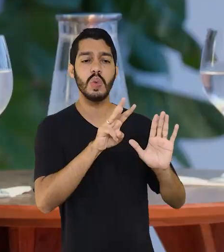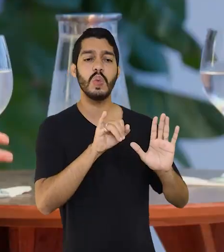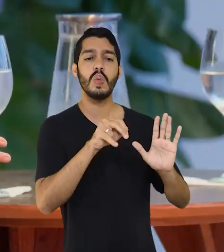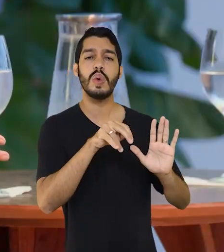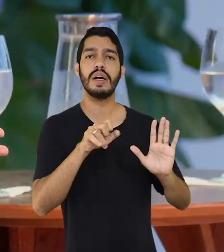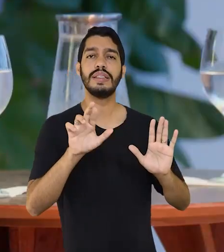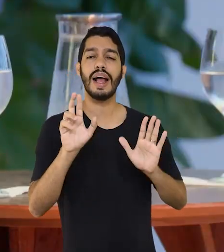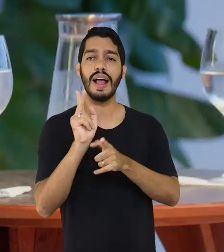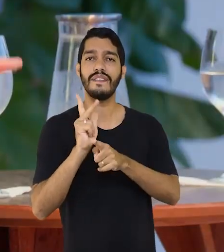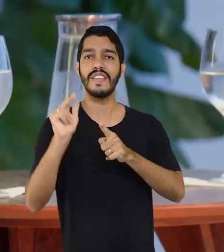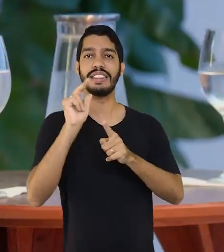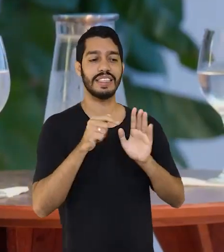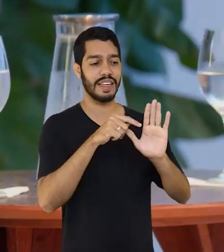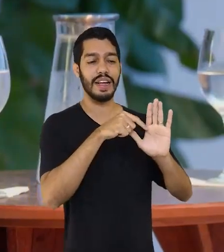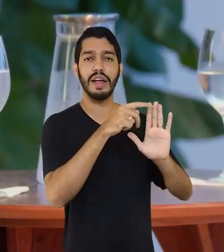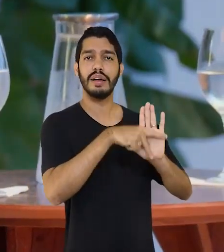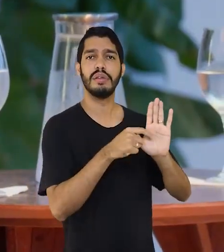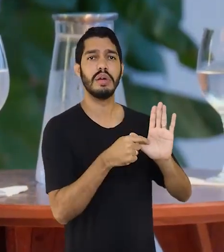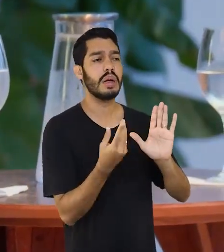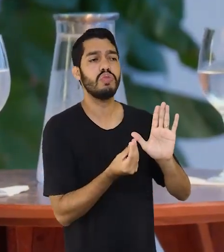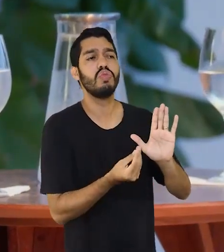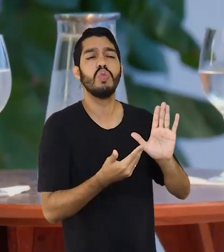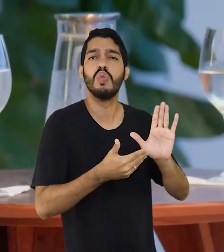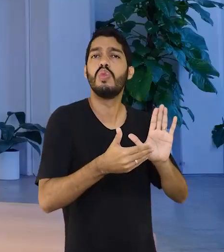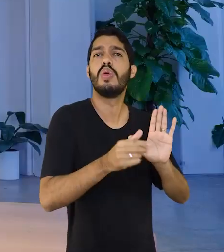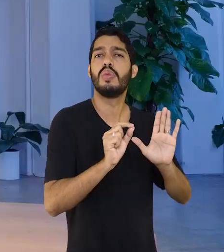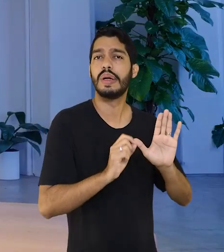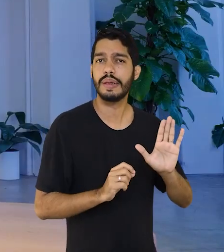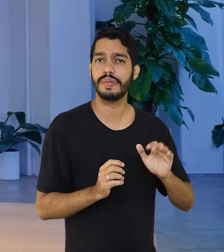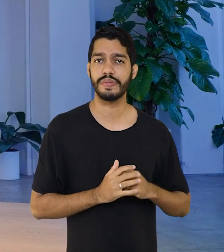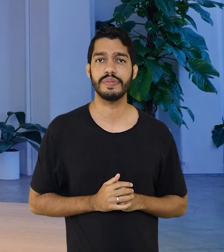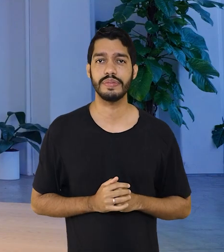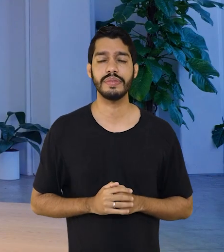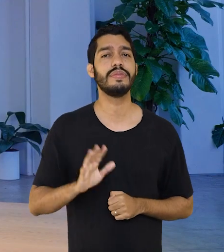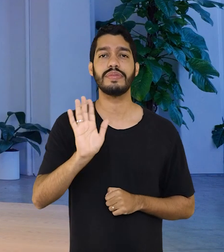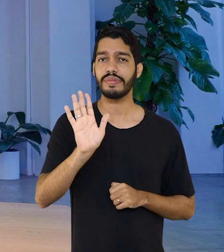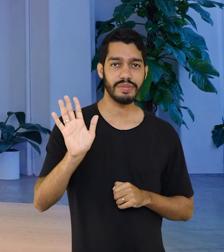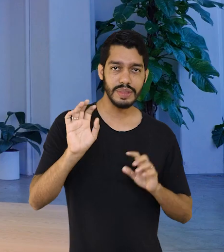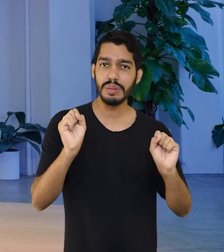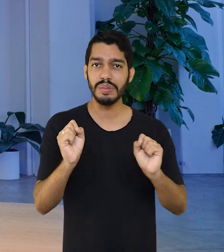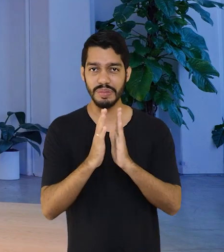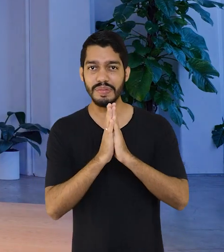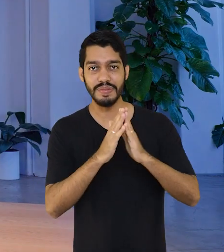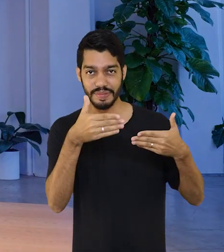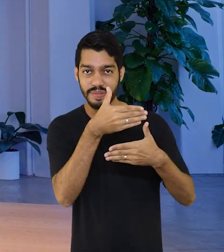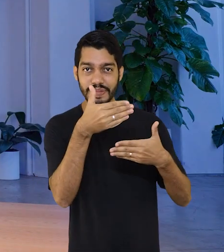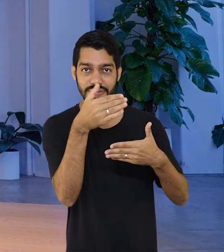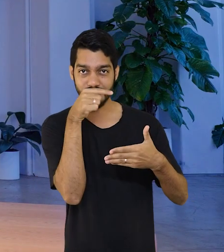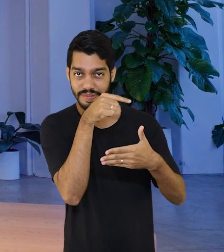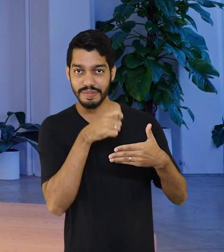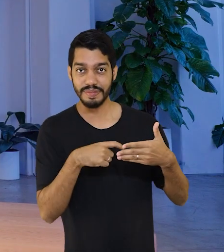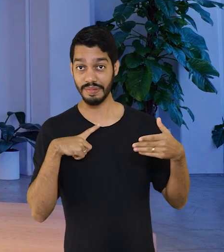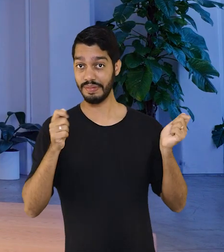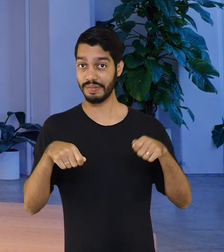é que funciona, então, isso que você vem criando, né? Que o Eric está por trás. Bora. Pode colocar o slide aqui na tela, acho que vai